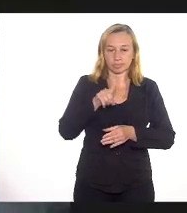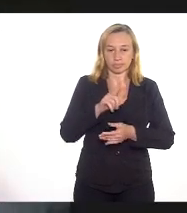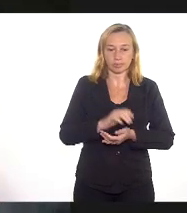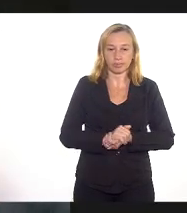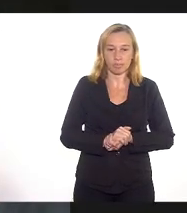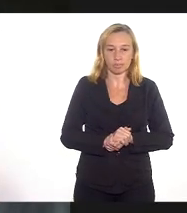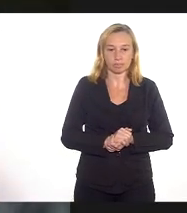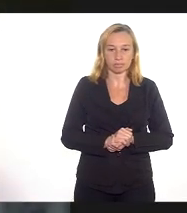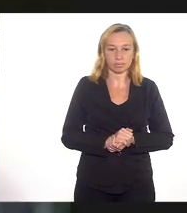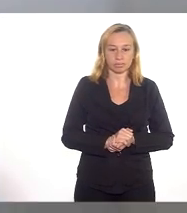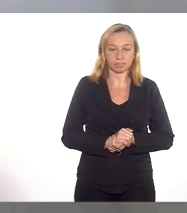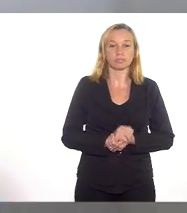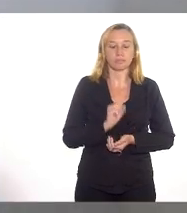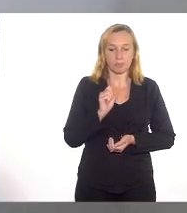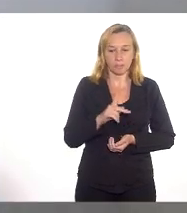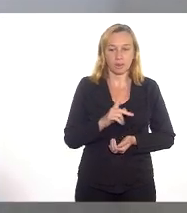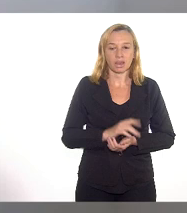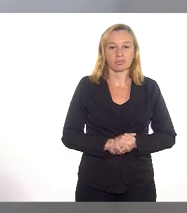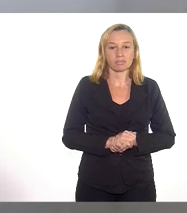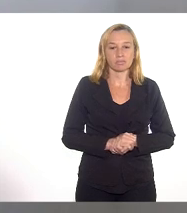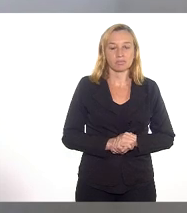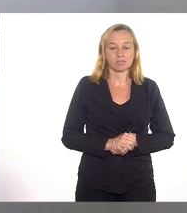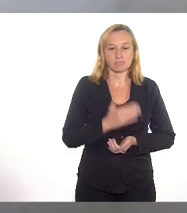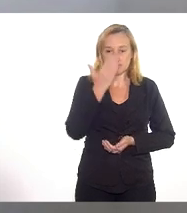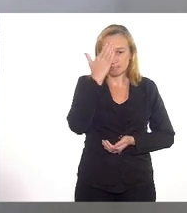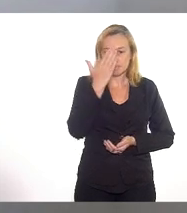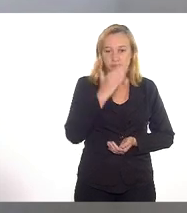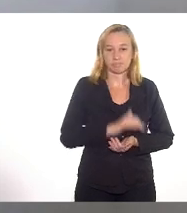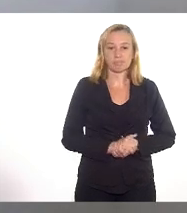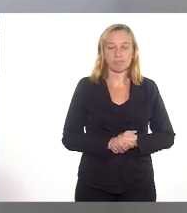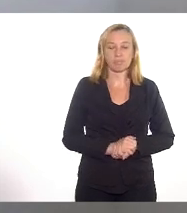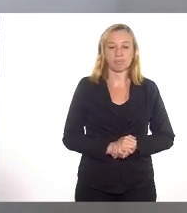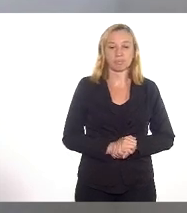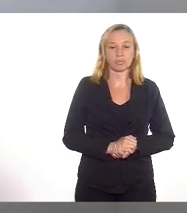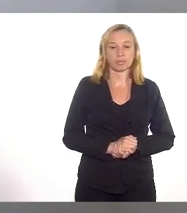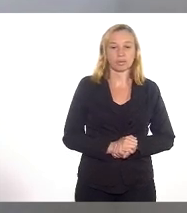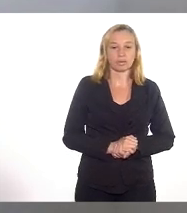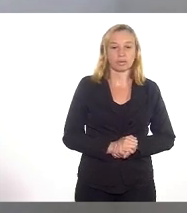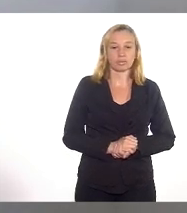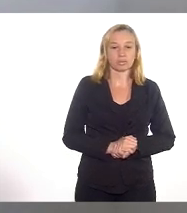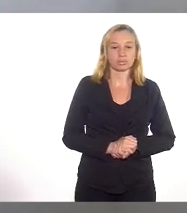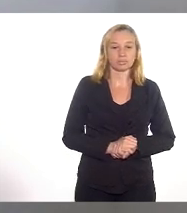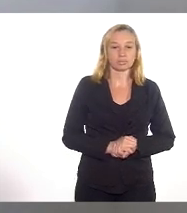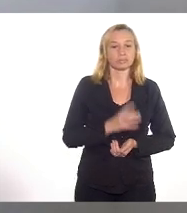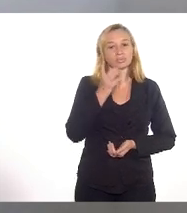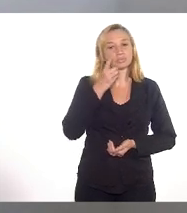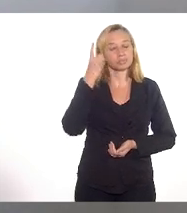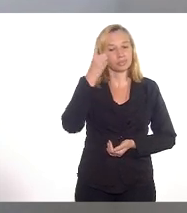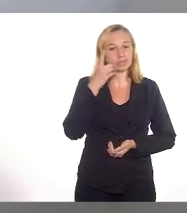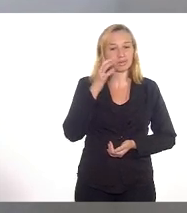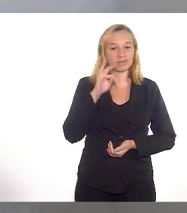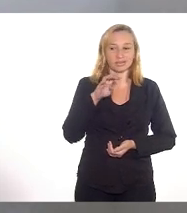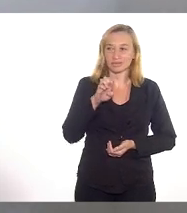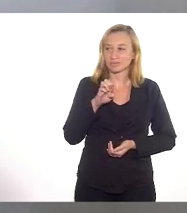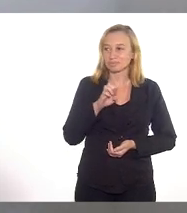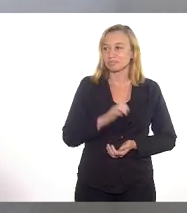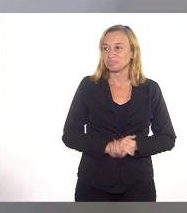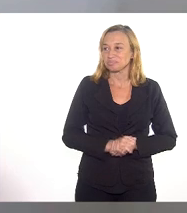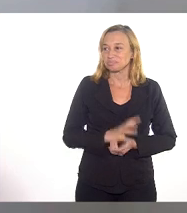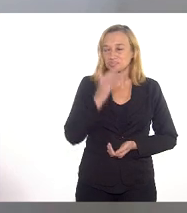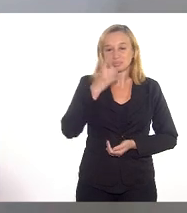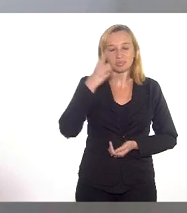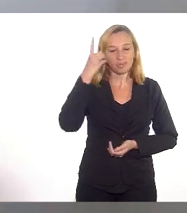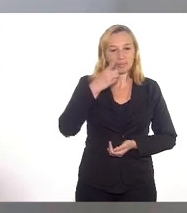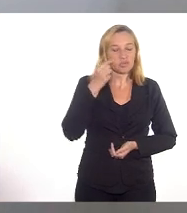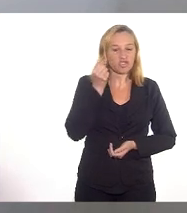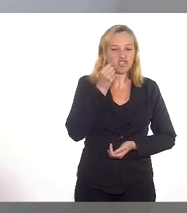entrar aqui no Ministério. Ok. Obrigado. Deputada Franciane Mota. Deputado